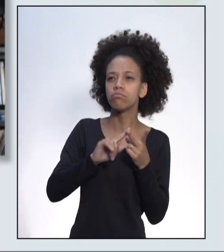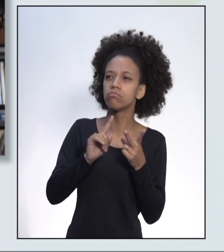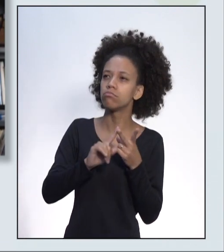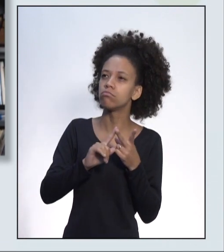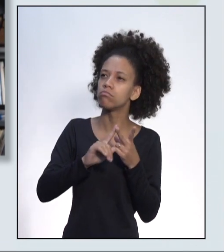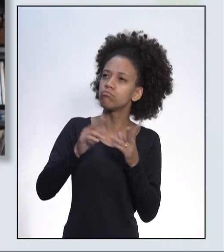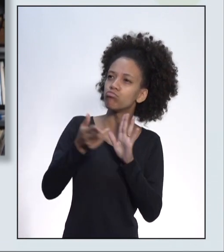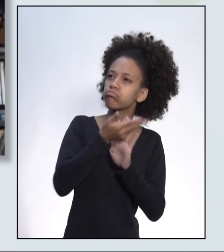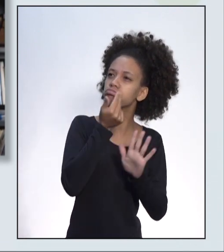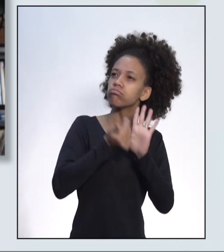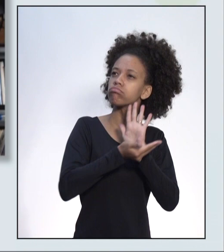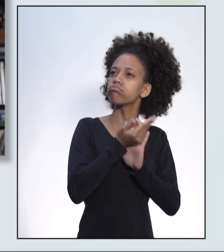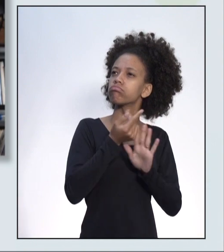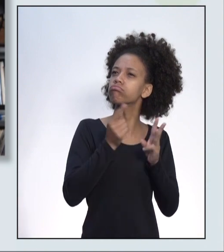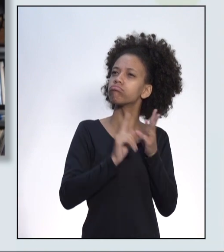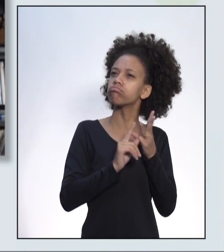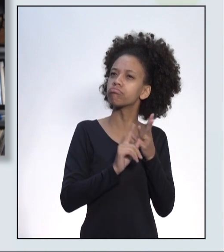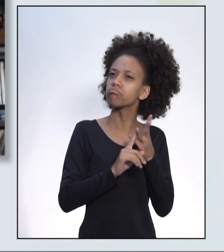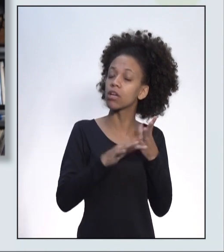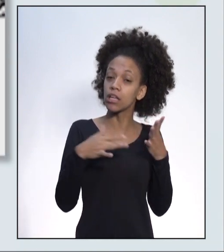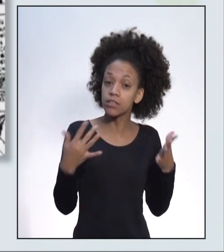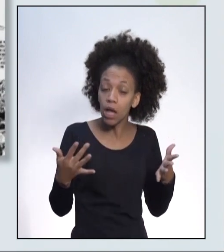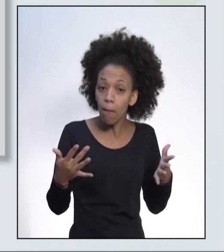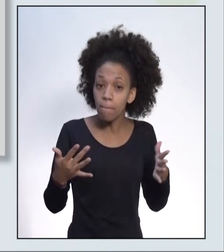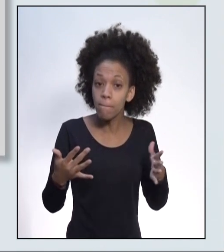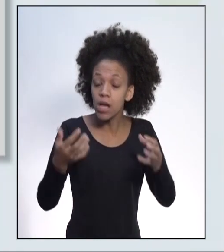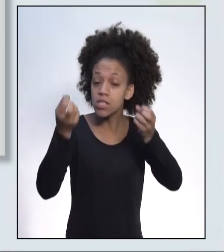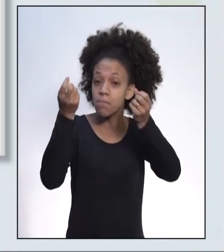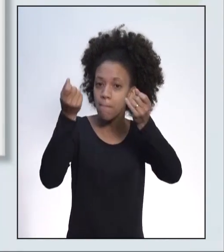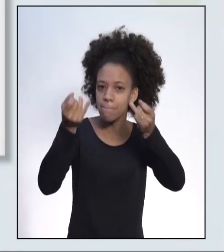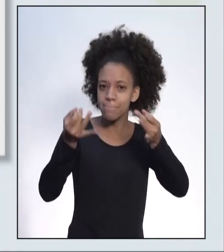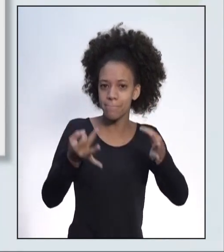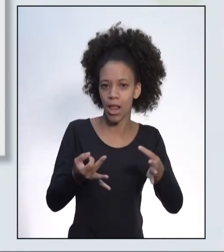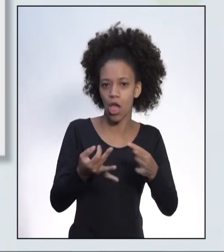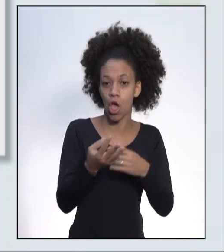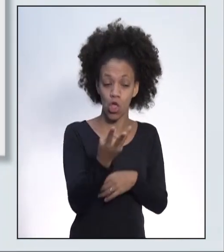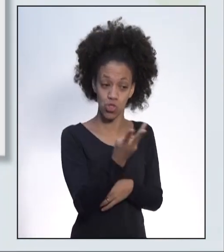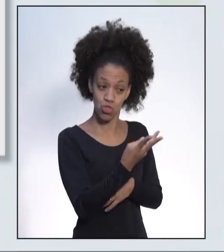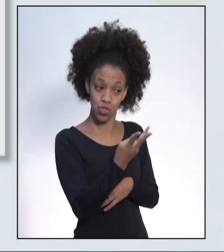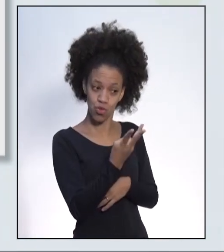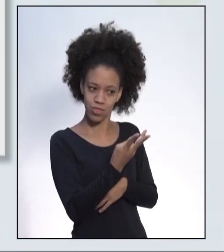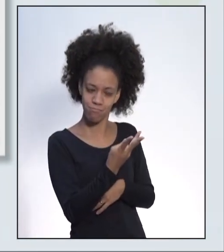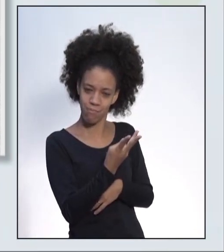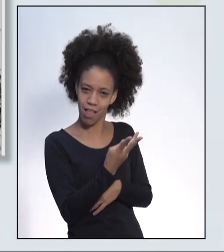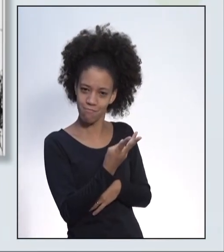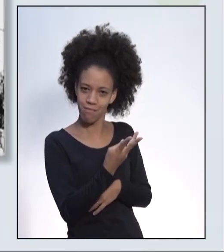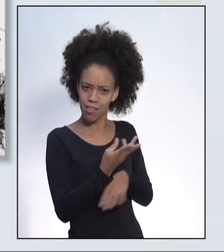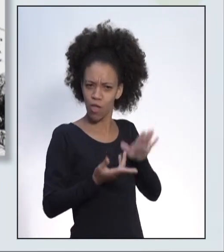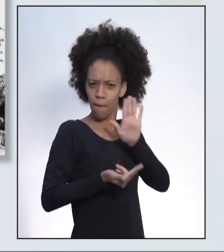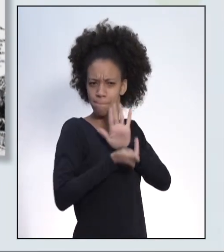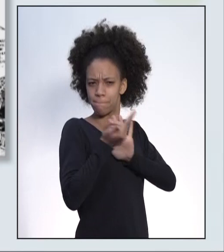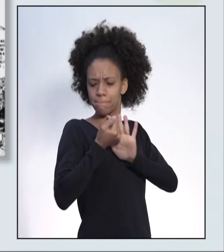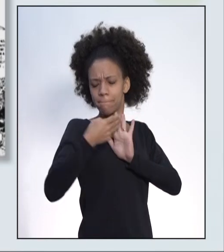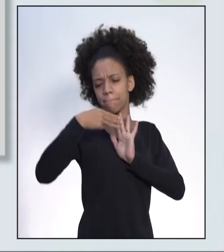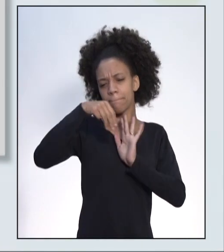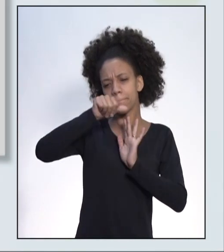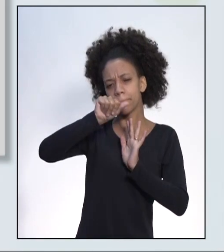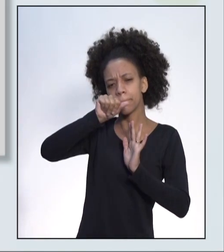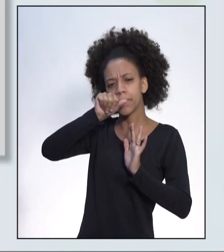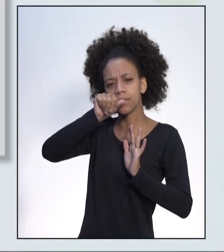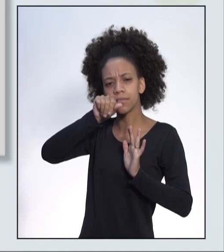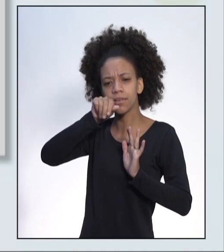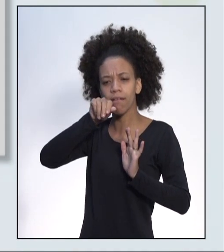ideias. E aí contamos a história dos 3 sushi men em forma de mangá. Escrevemos a história